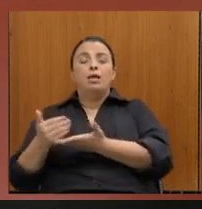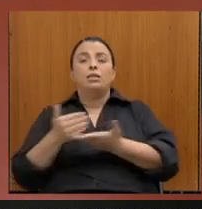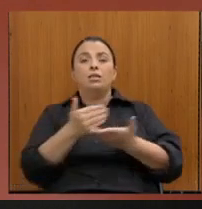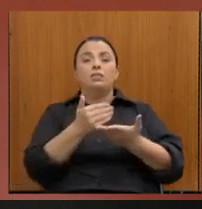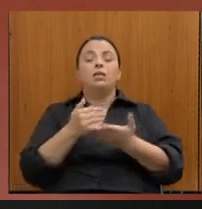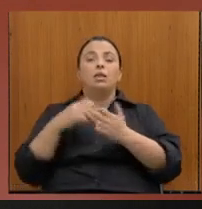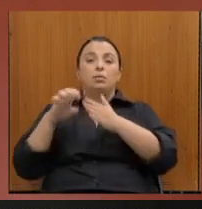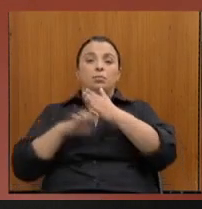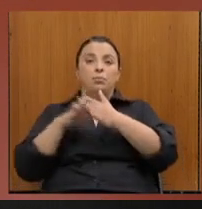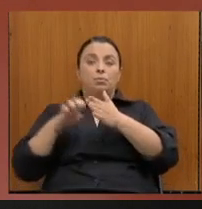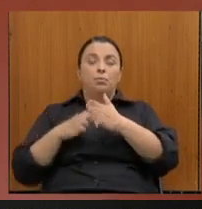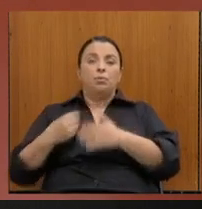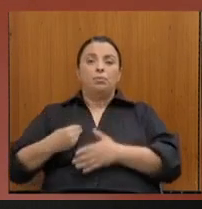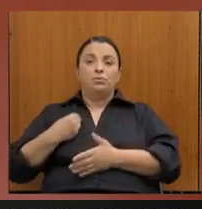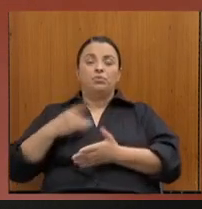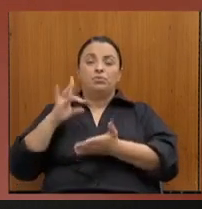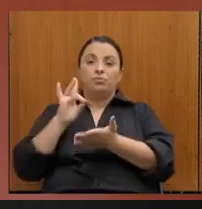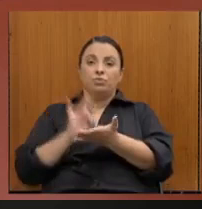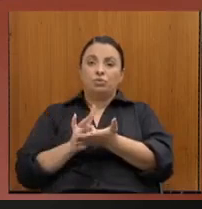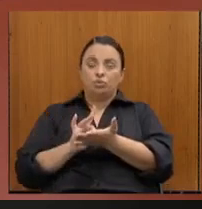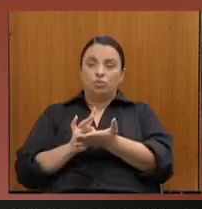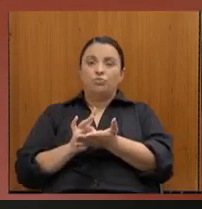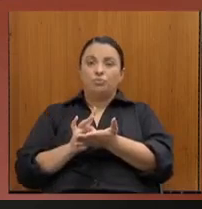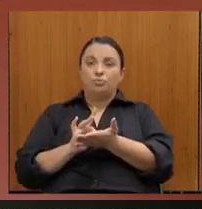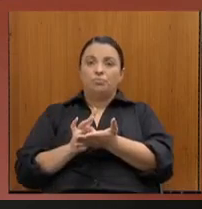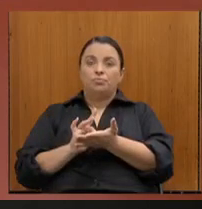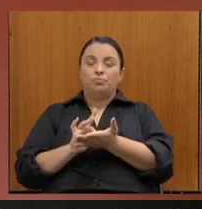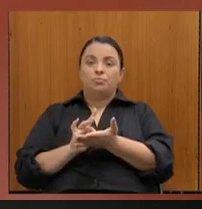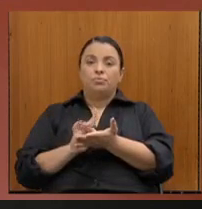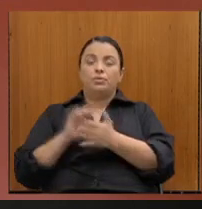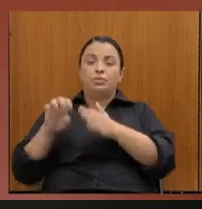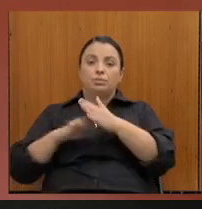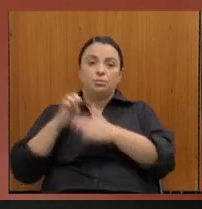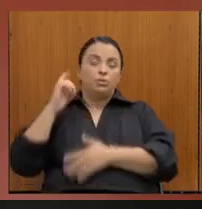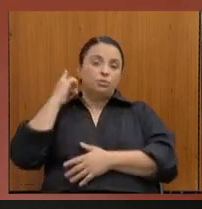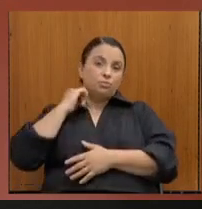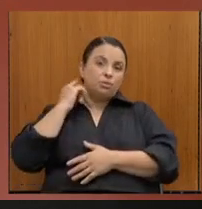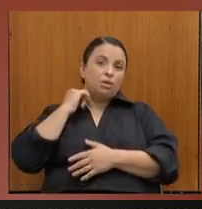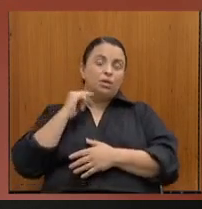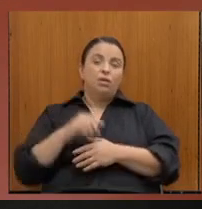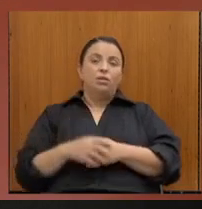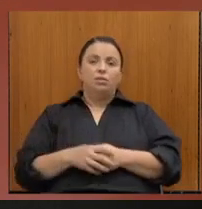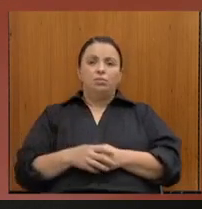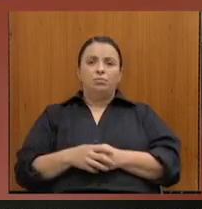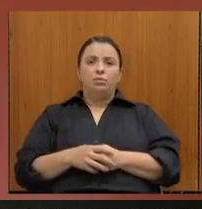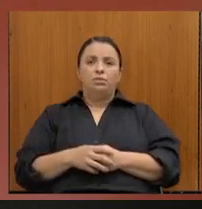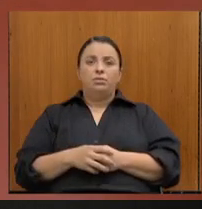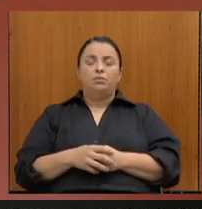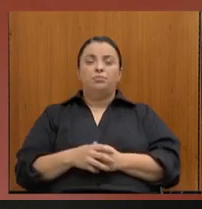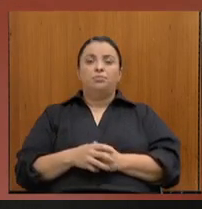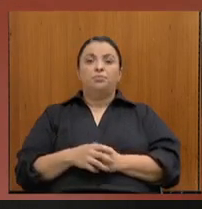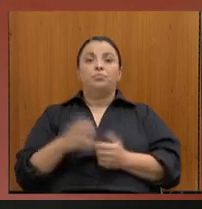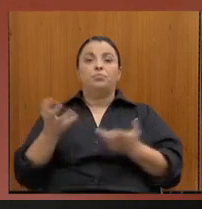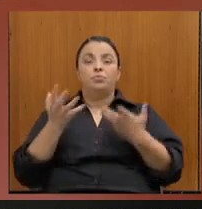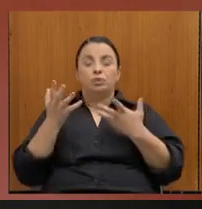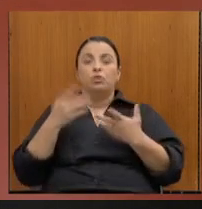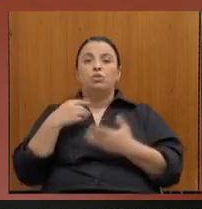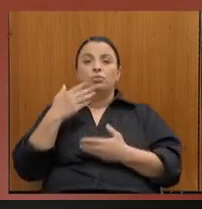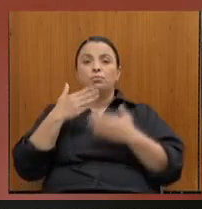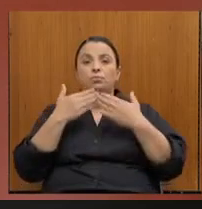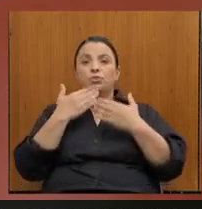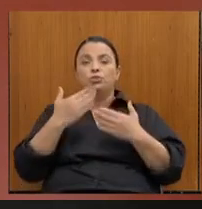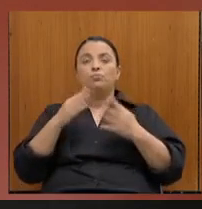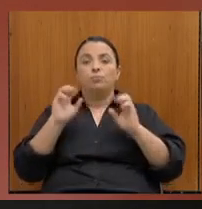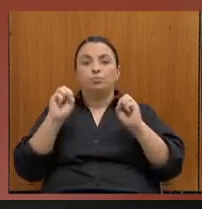tem 30 minutos boa tarde Carlos Brandão Boa tarde eu gostaria de pedir minha apresentação e ao